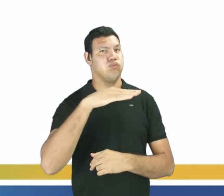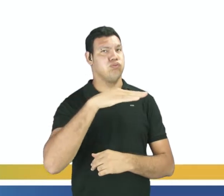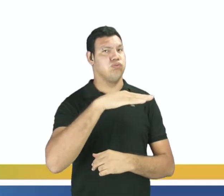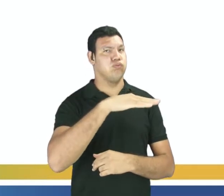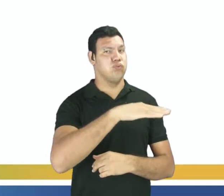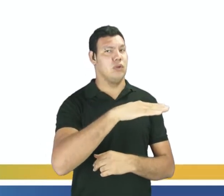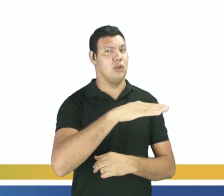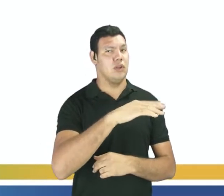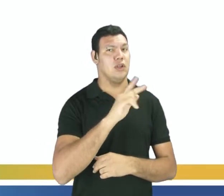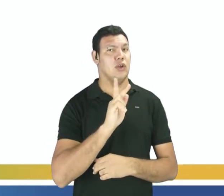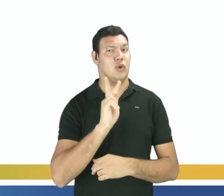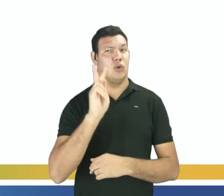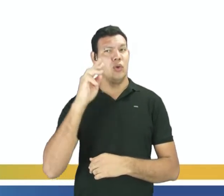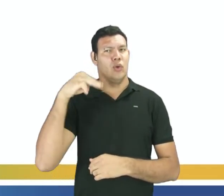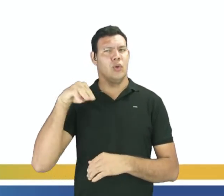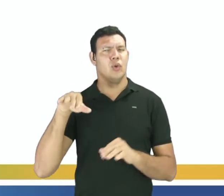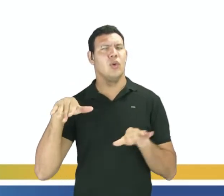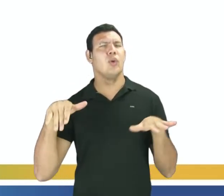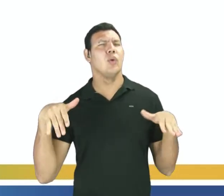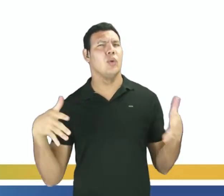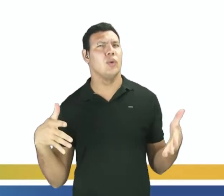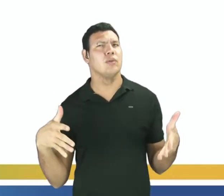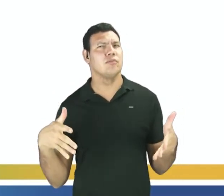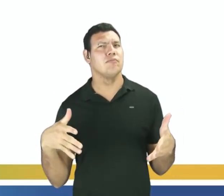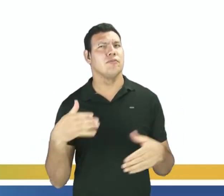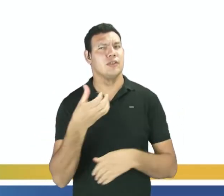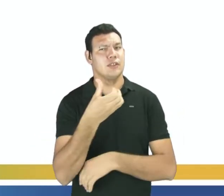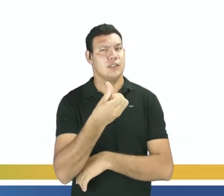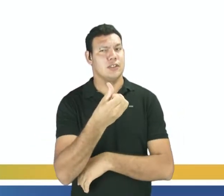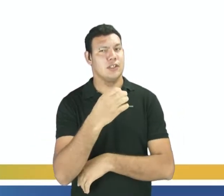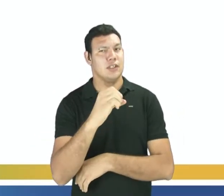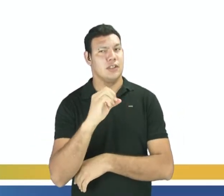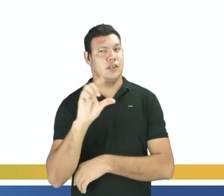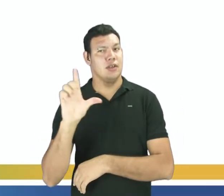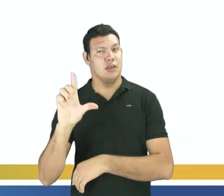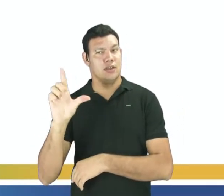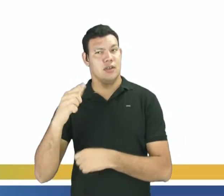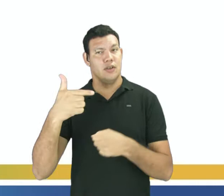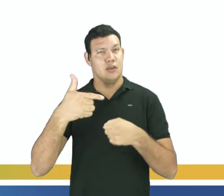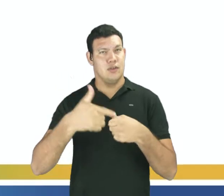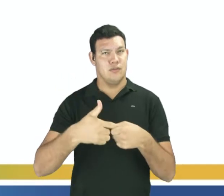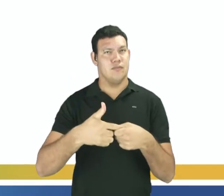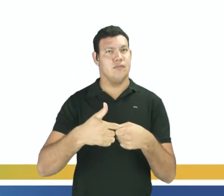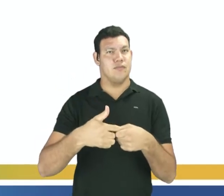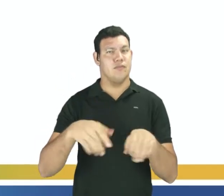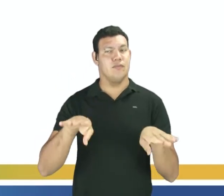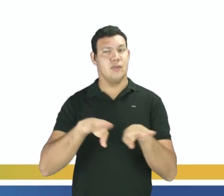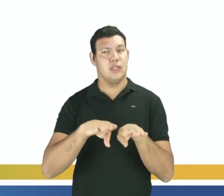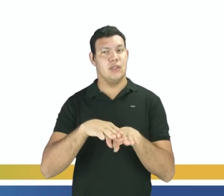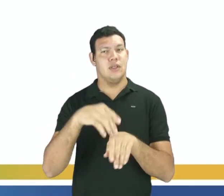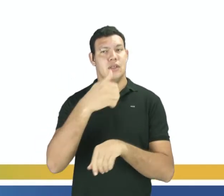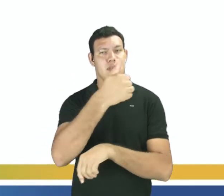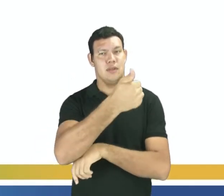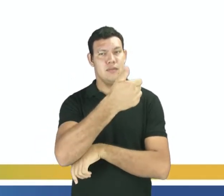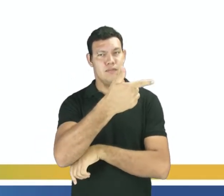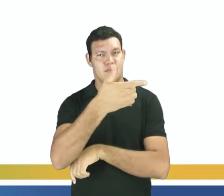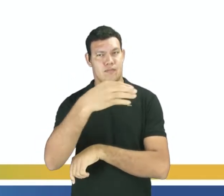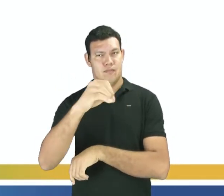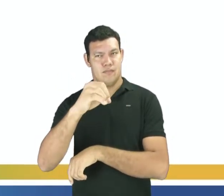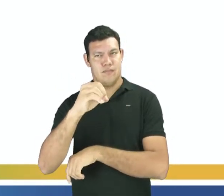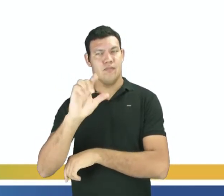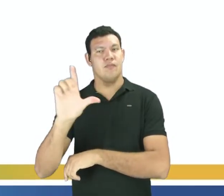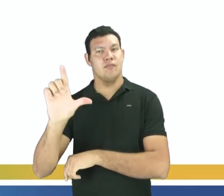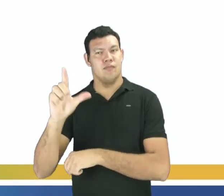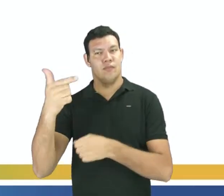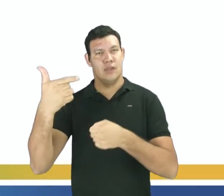litros? E com 120 litros? Bem, existem algumas relações que nós